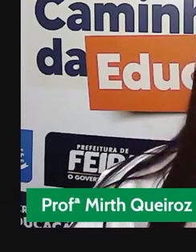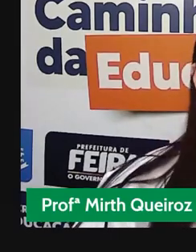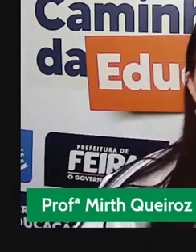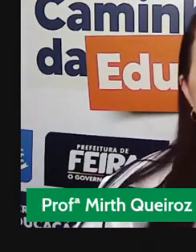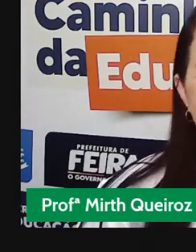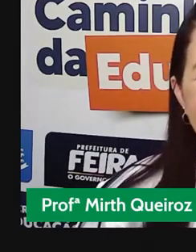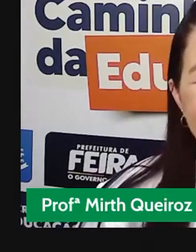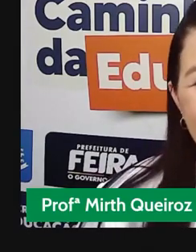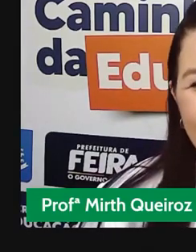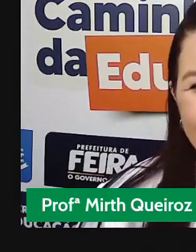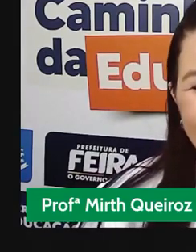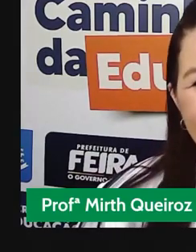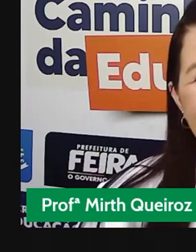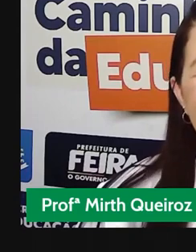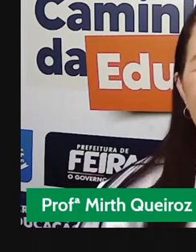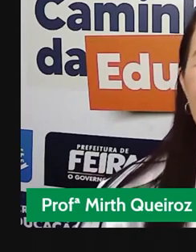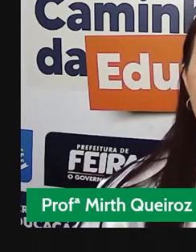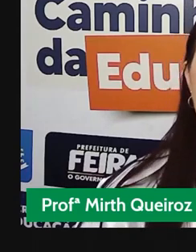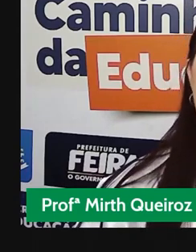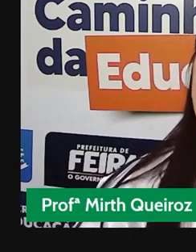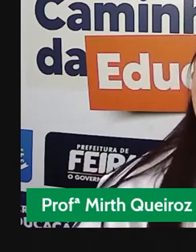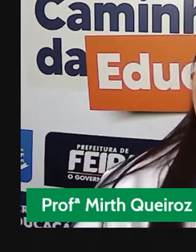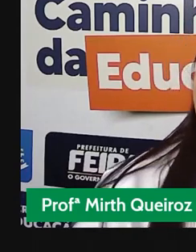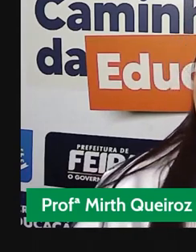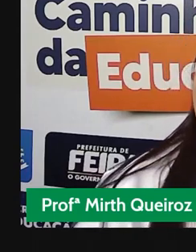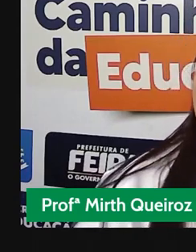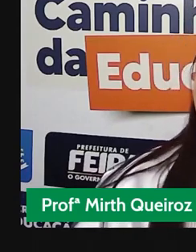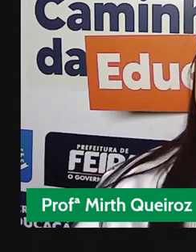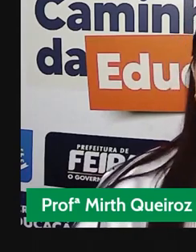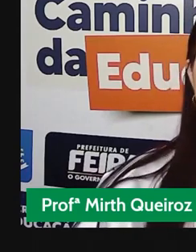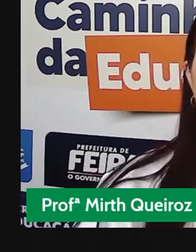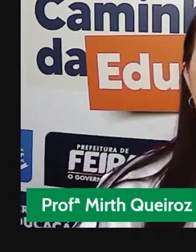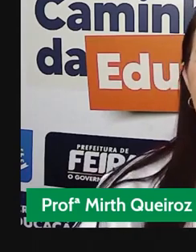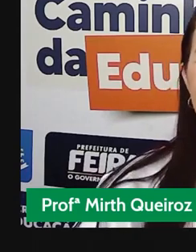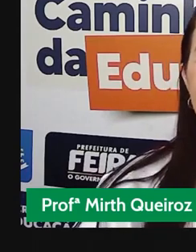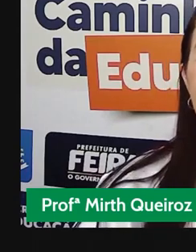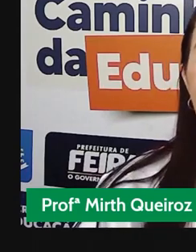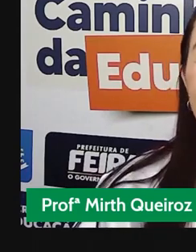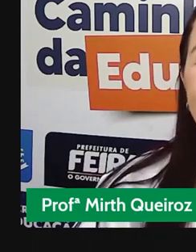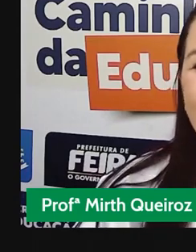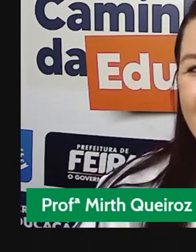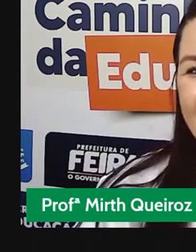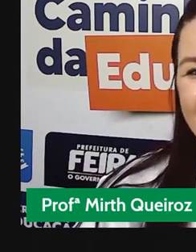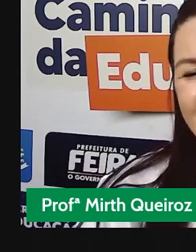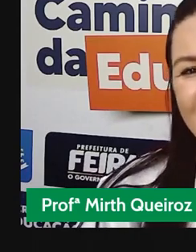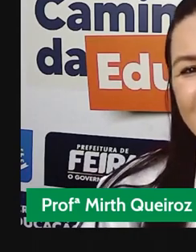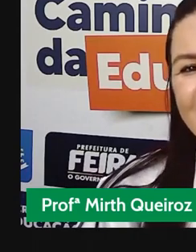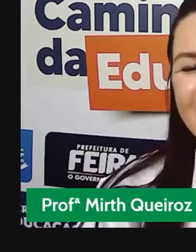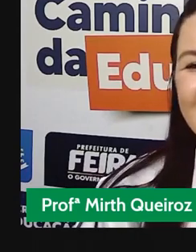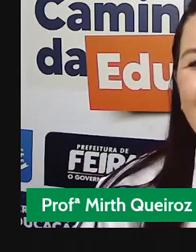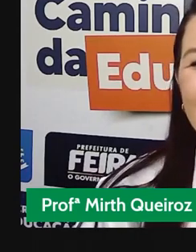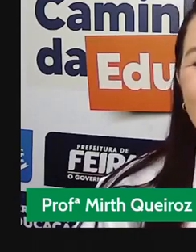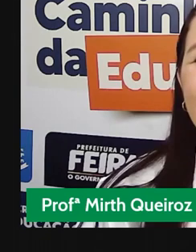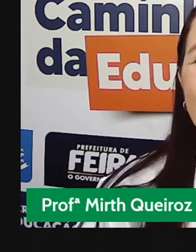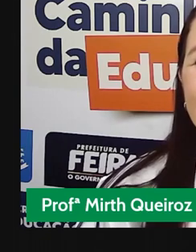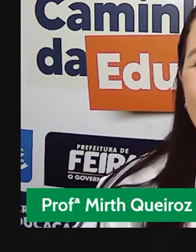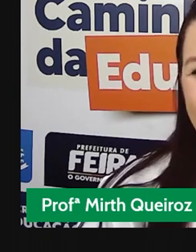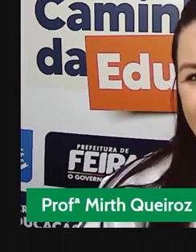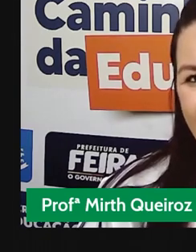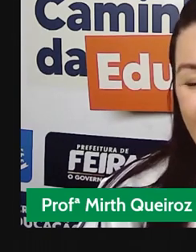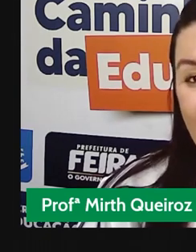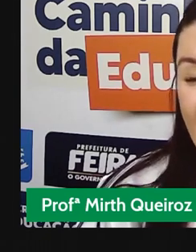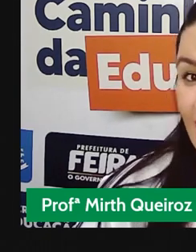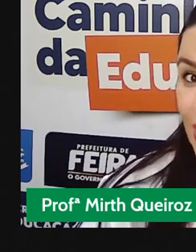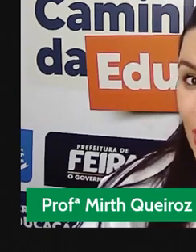Bom dia, boa tarde, boa noite, meninos e meninas, nossos quartos anos, nossos queridos quartos anos da cidade de Feira de